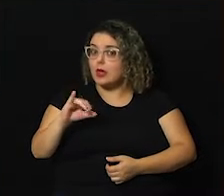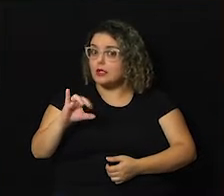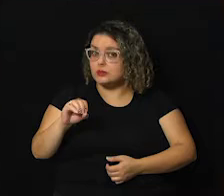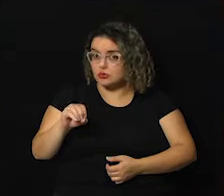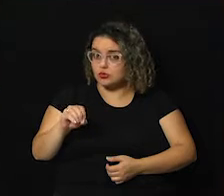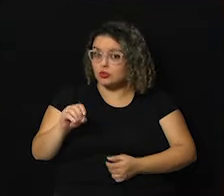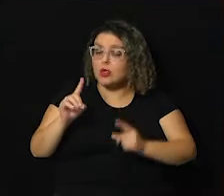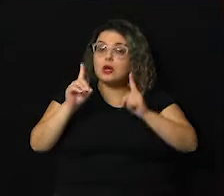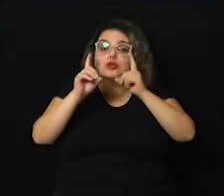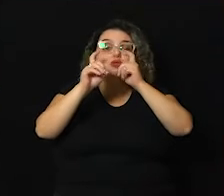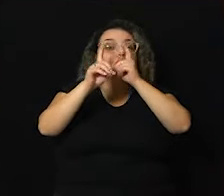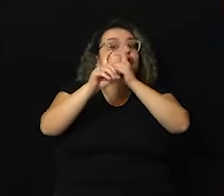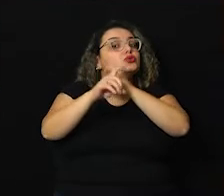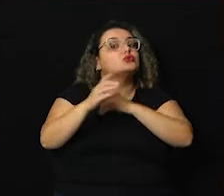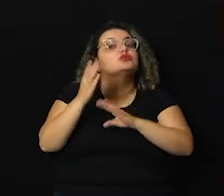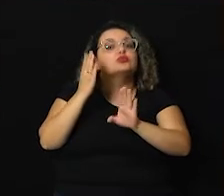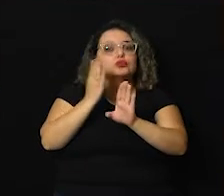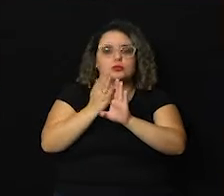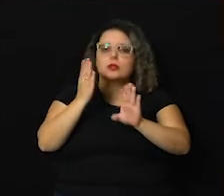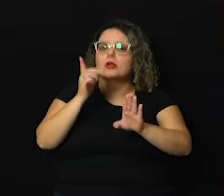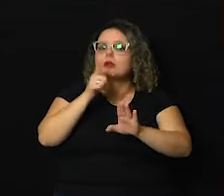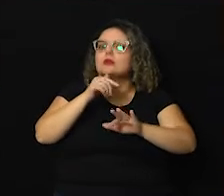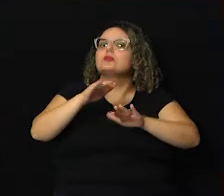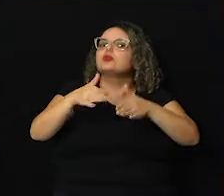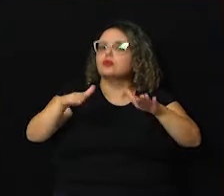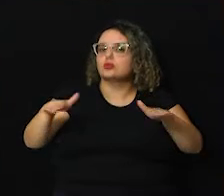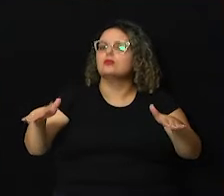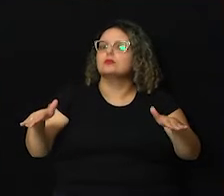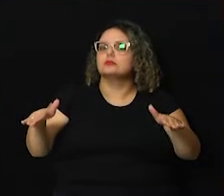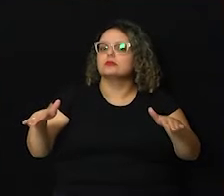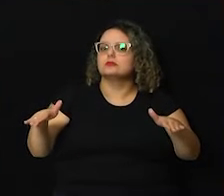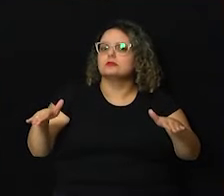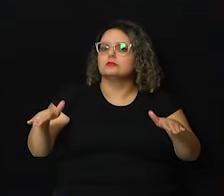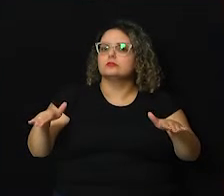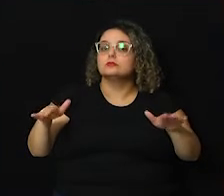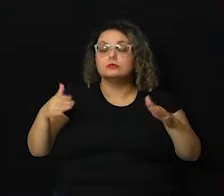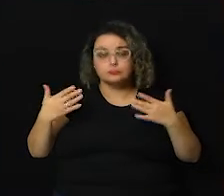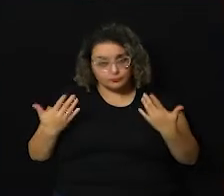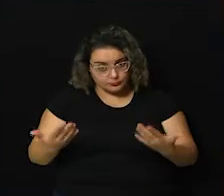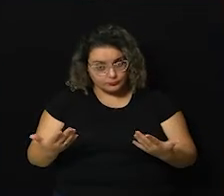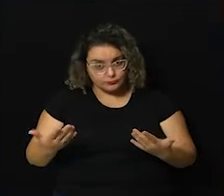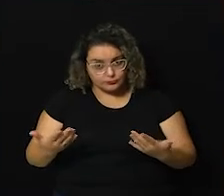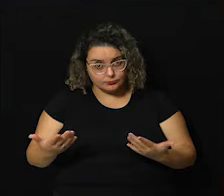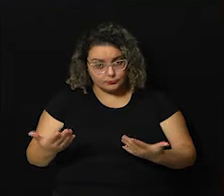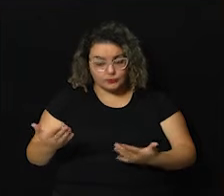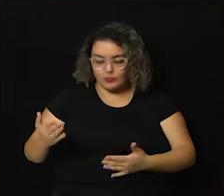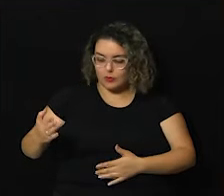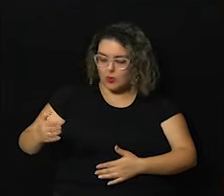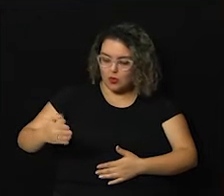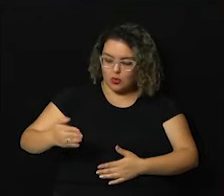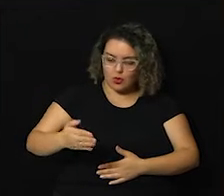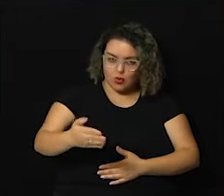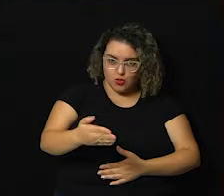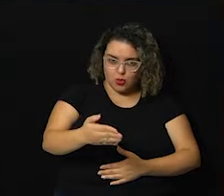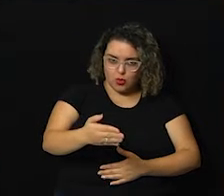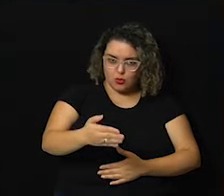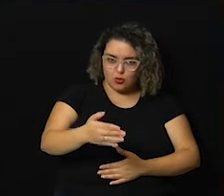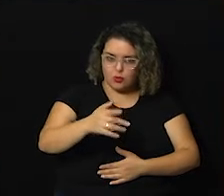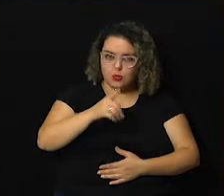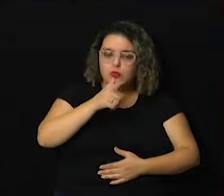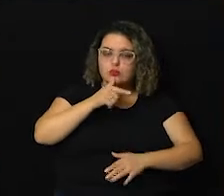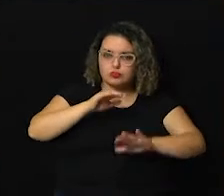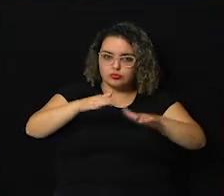um elemento mais difícil de ser encontrado na água do mar. Tá? Aí, o peixe saiu da